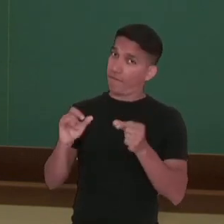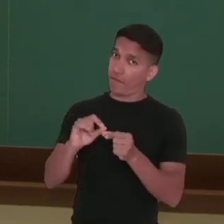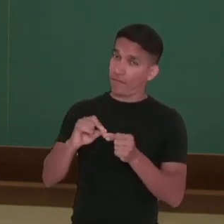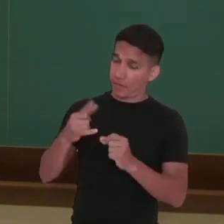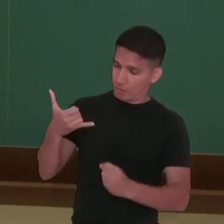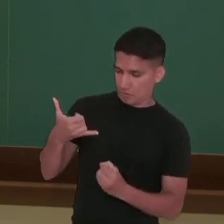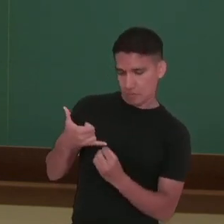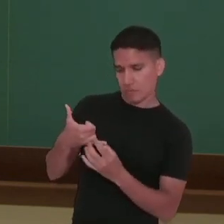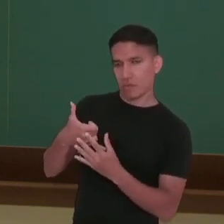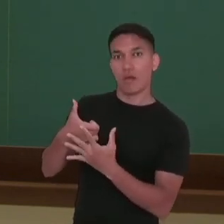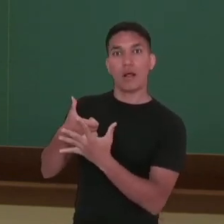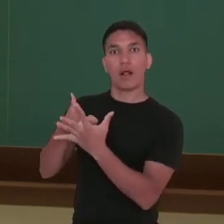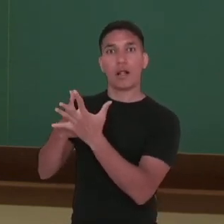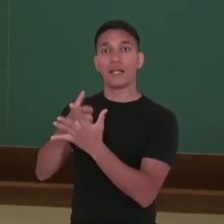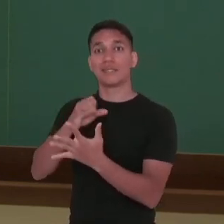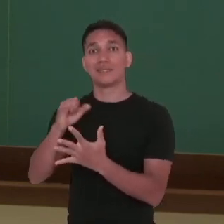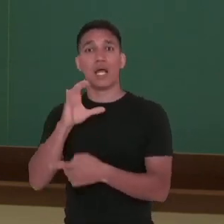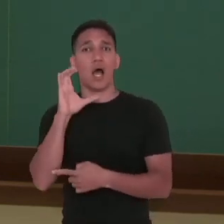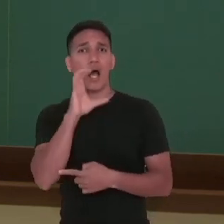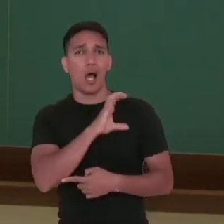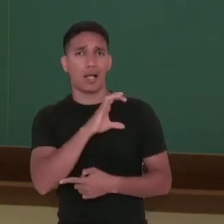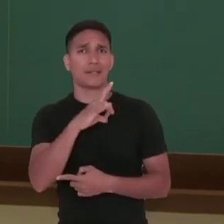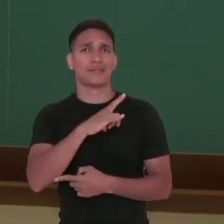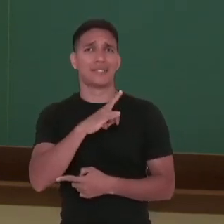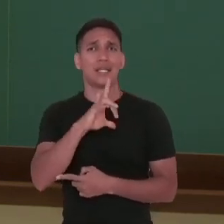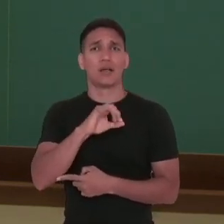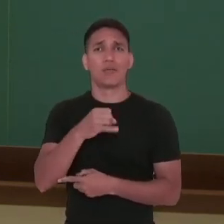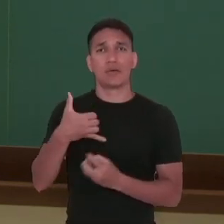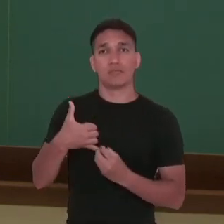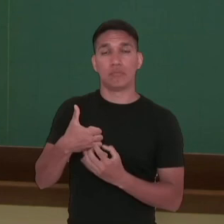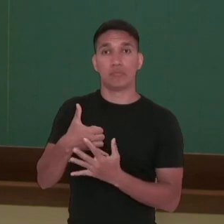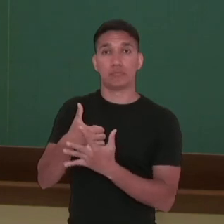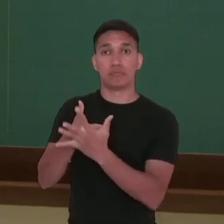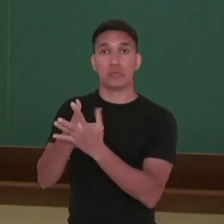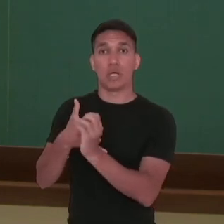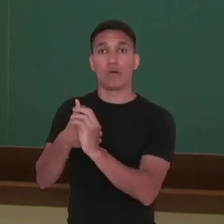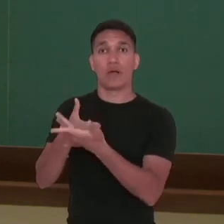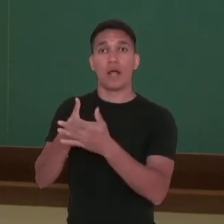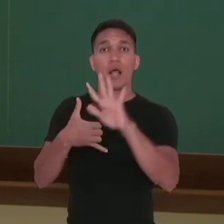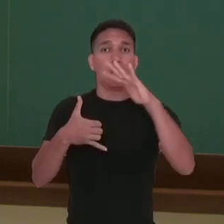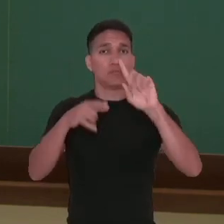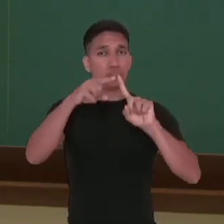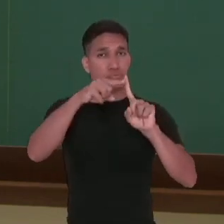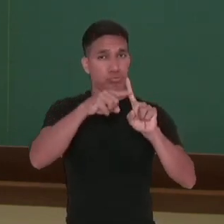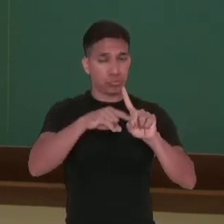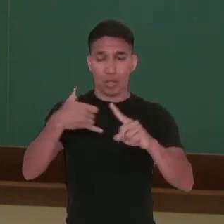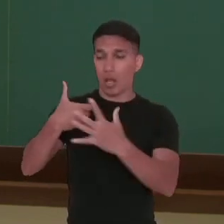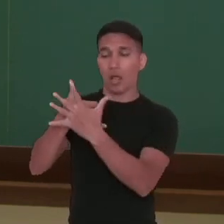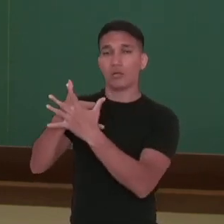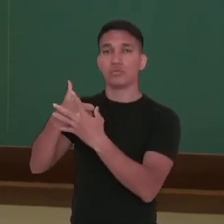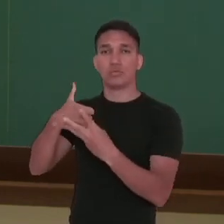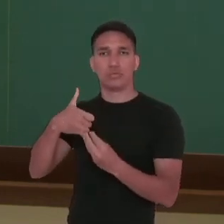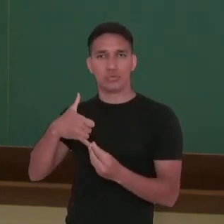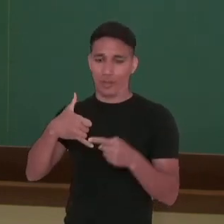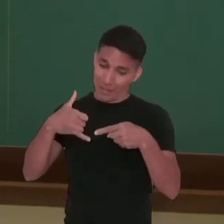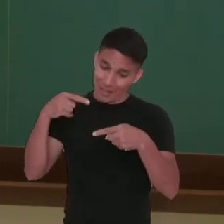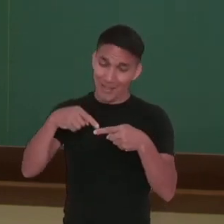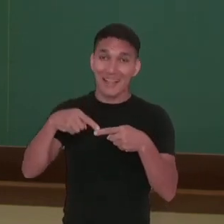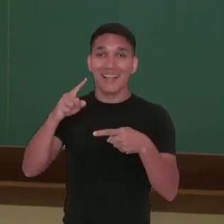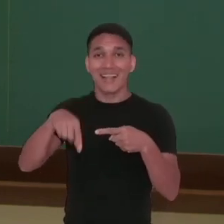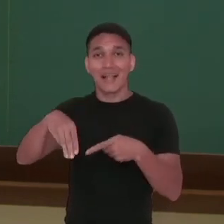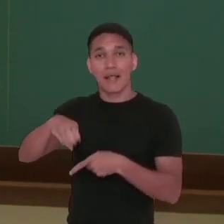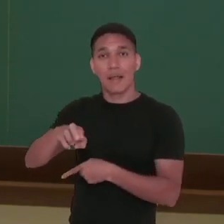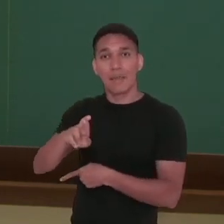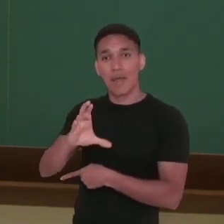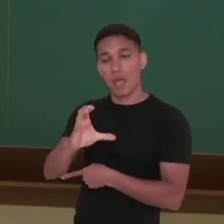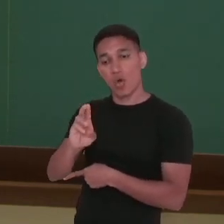ganha calor, quando aumenta a temperatura, e que ele contrai quando ele baixa a temperatura. Pessoal, ao fazer isso, né, você pegou lá o mercúrio, ele está em equilíbrio